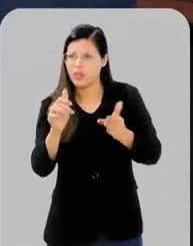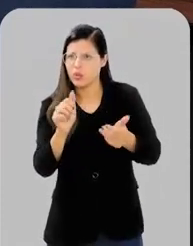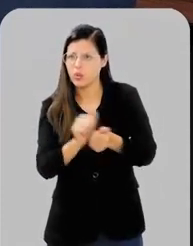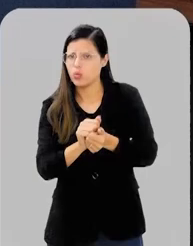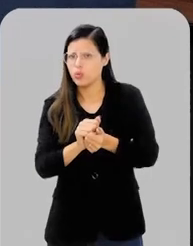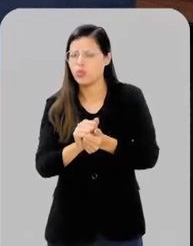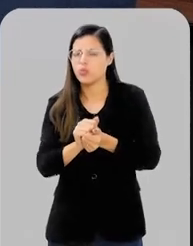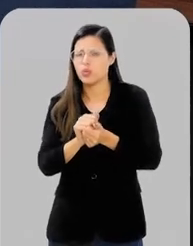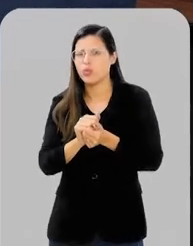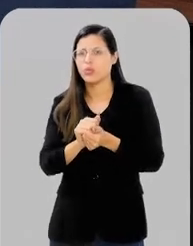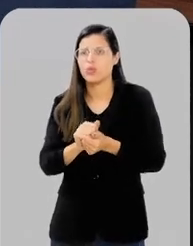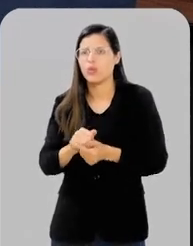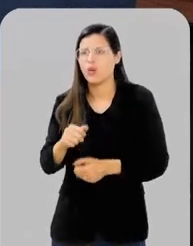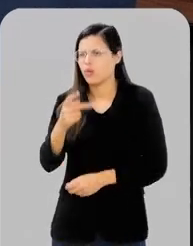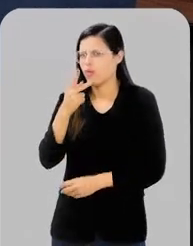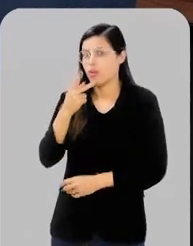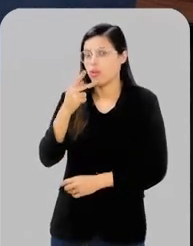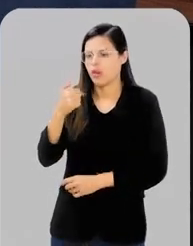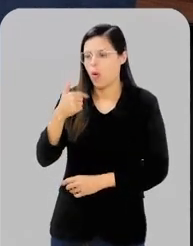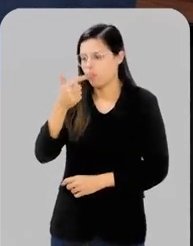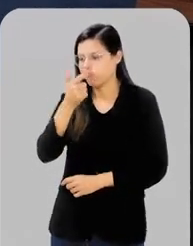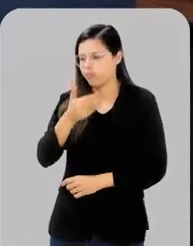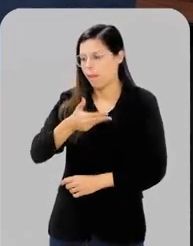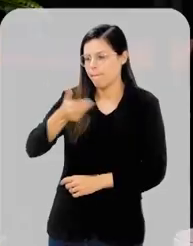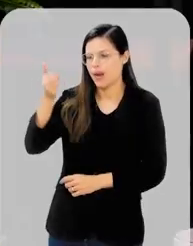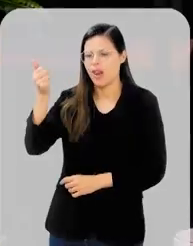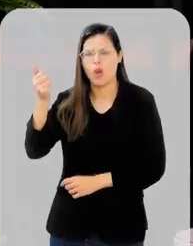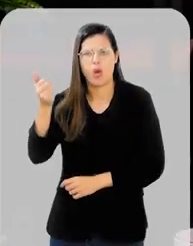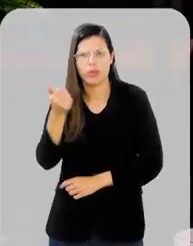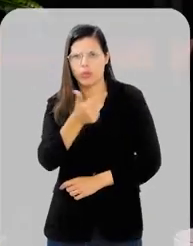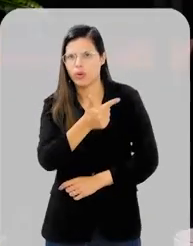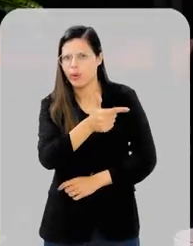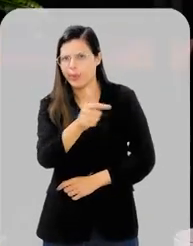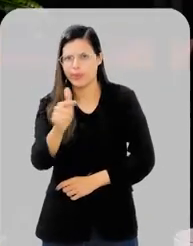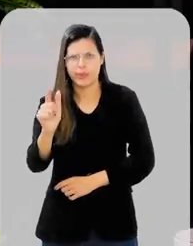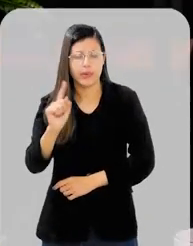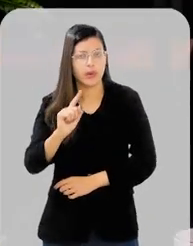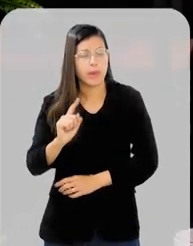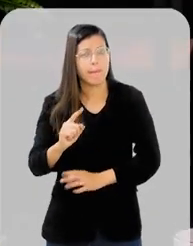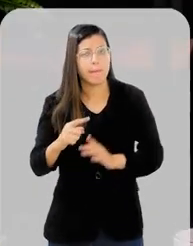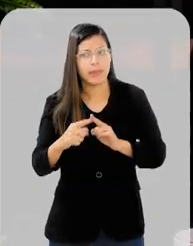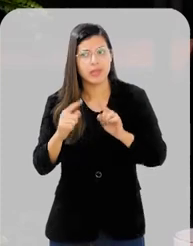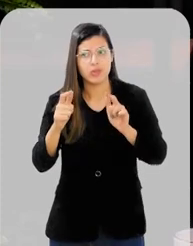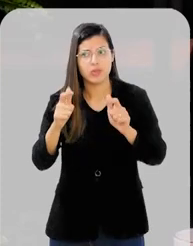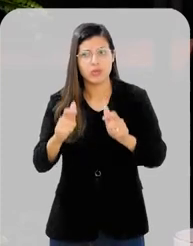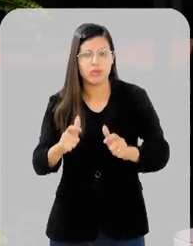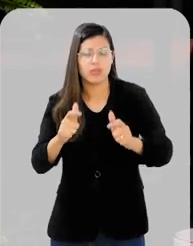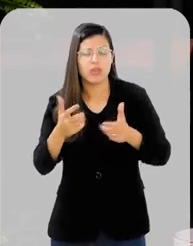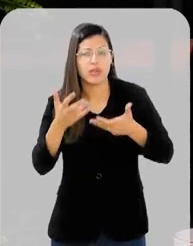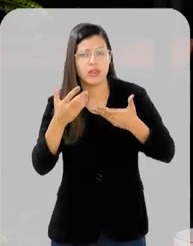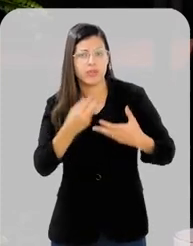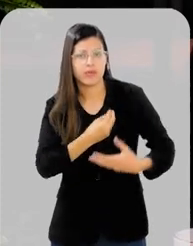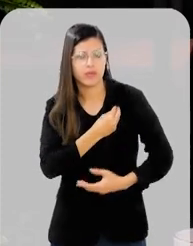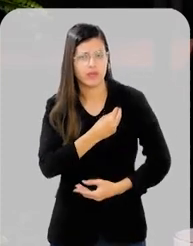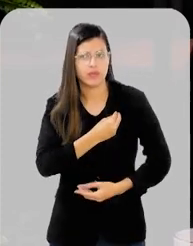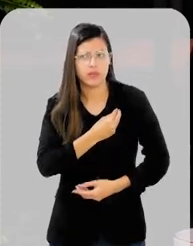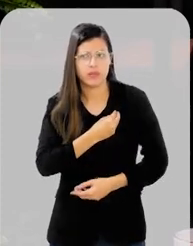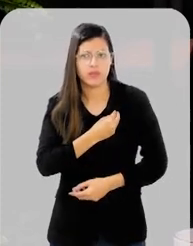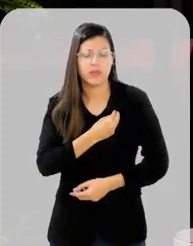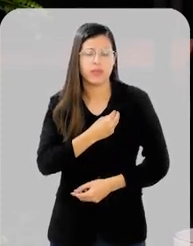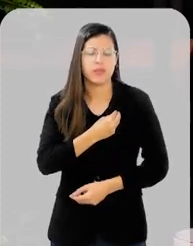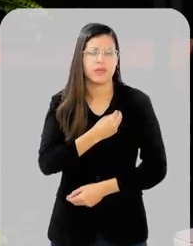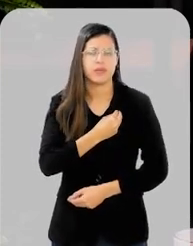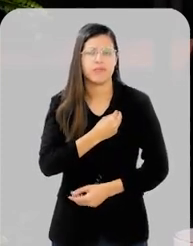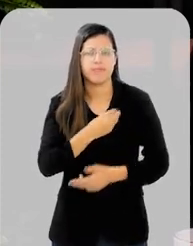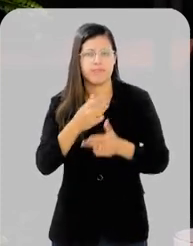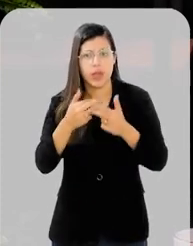não tô dizendo que eu sou melhor que ninguém não mas o que eu quero dizer é que eu me sinto movido a estar num local e simplesmente querer viver